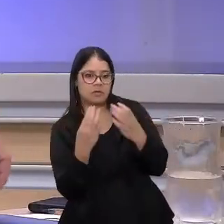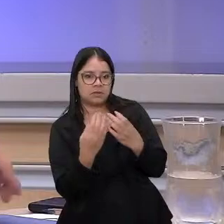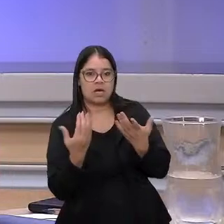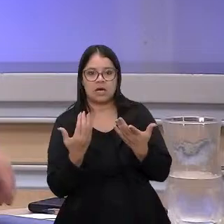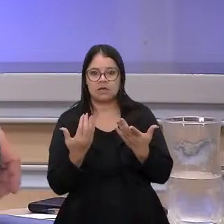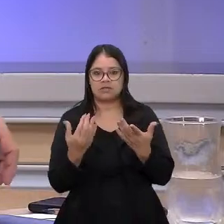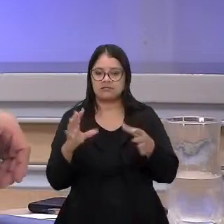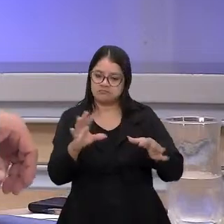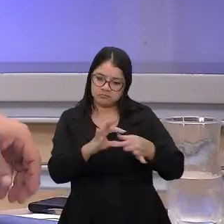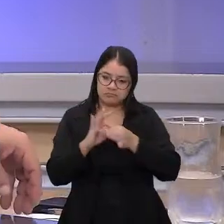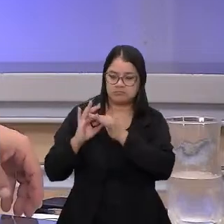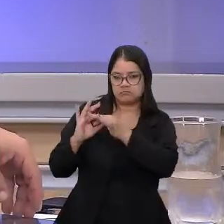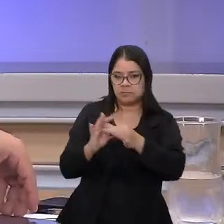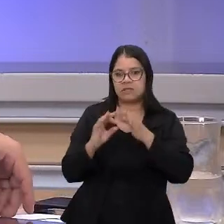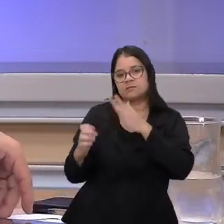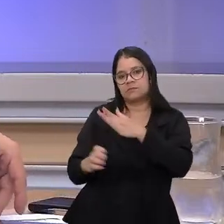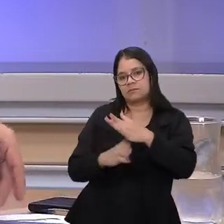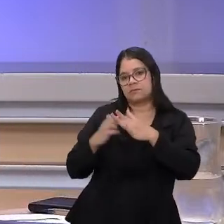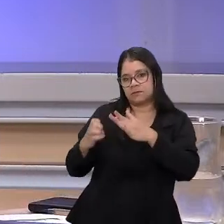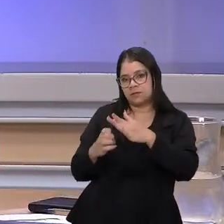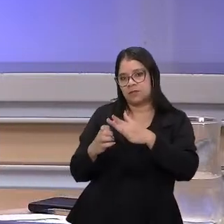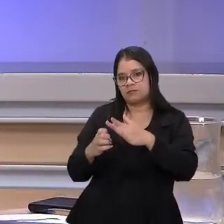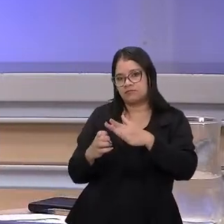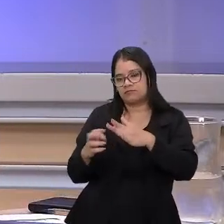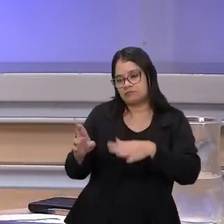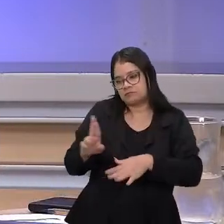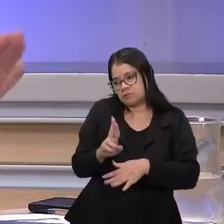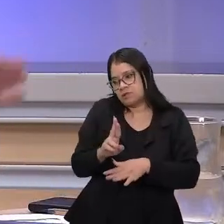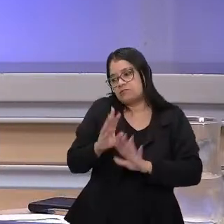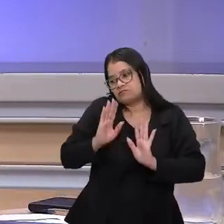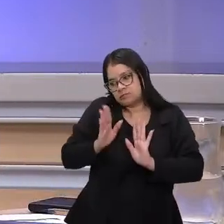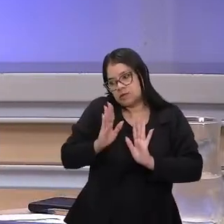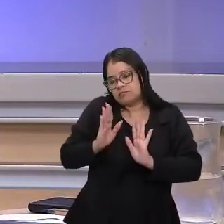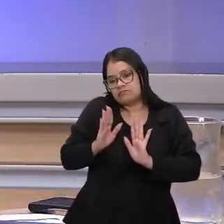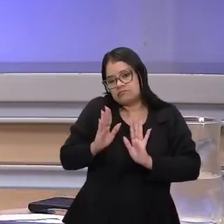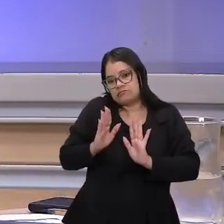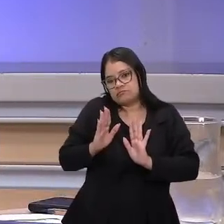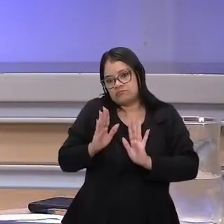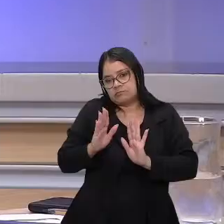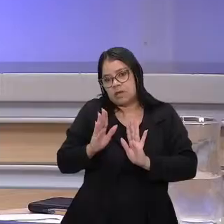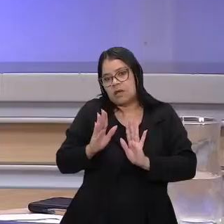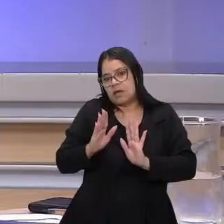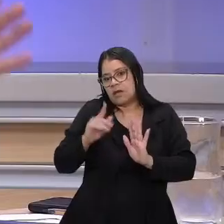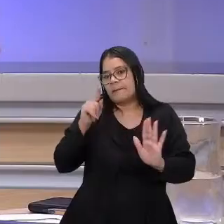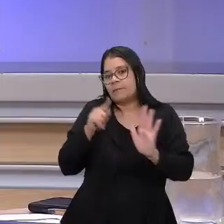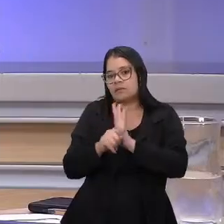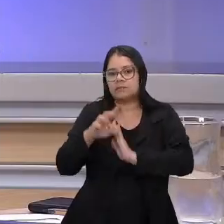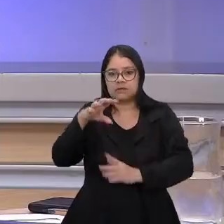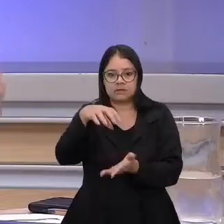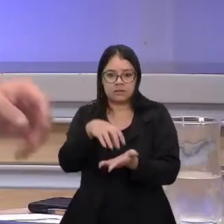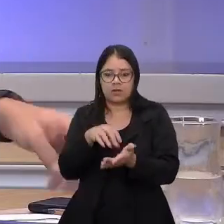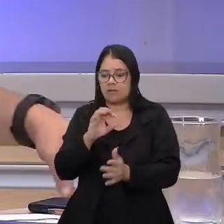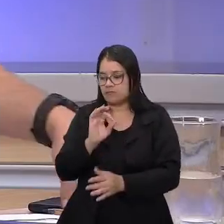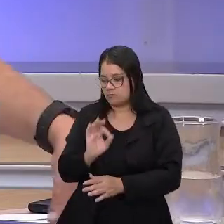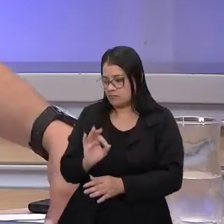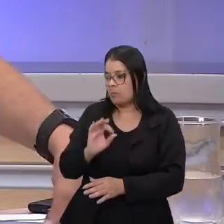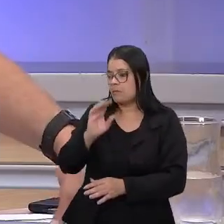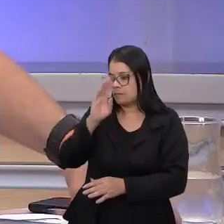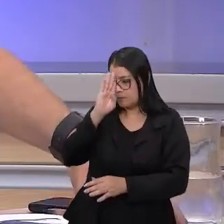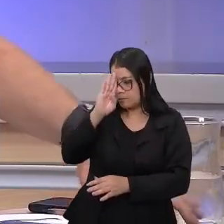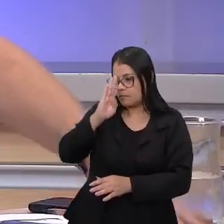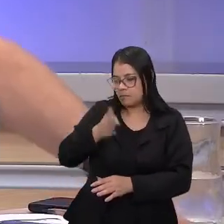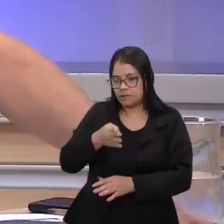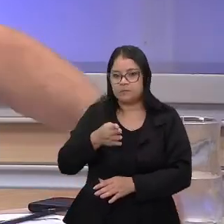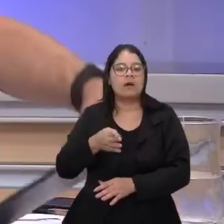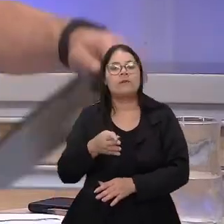já meio que respondeu essa pergunta dela. Tá? Mas, por enquanto, essa daí era a pergunta central aqui. A Andréia, a